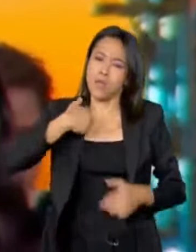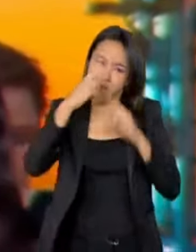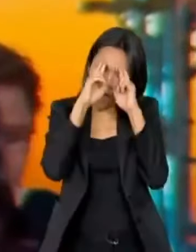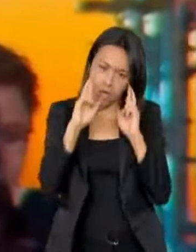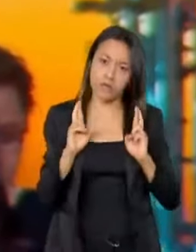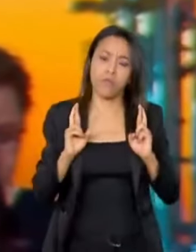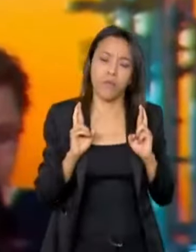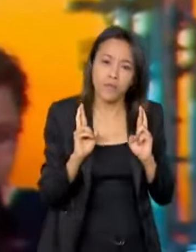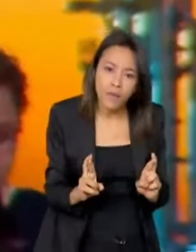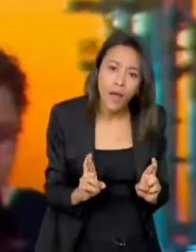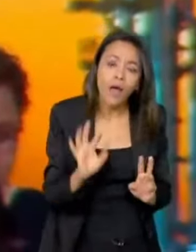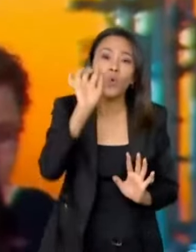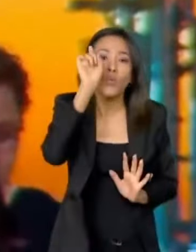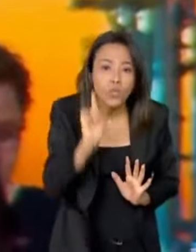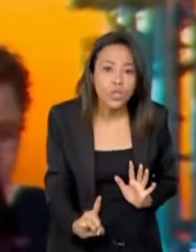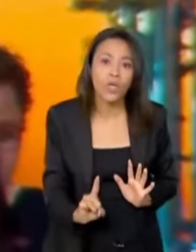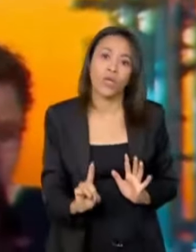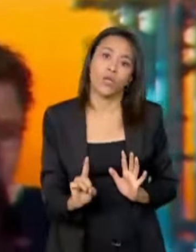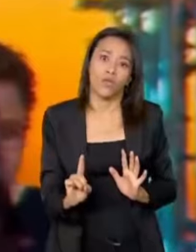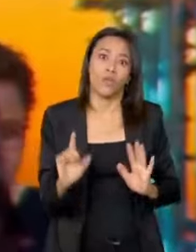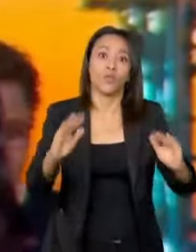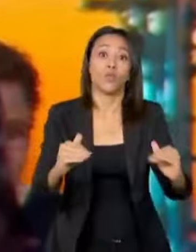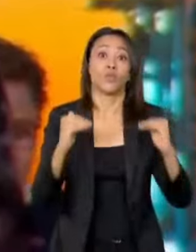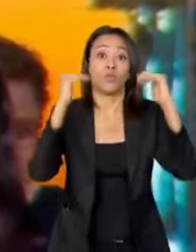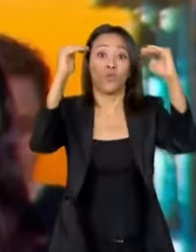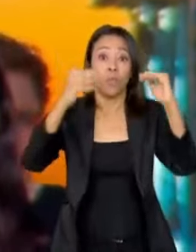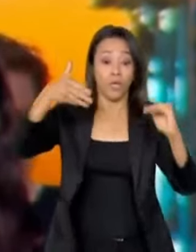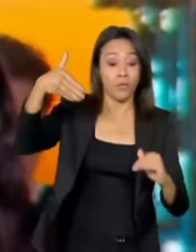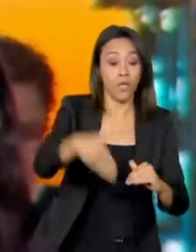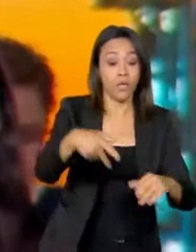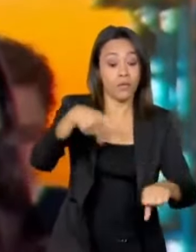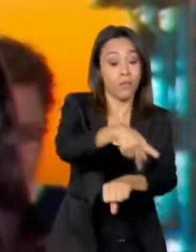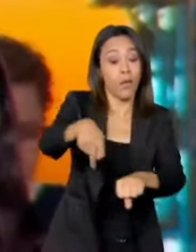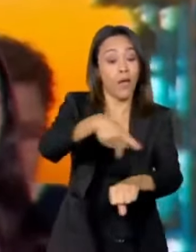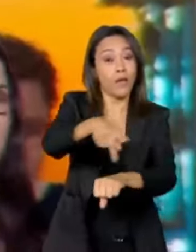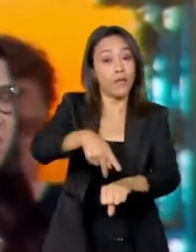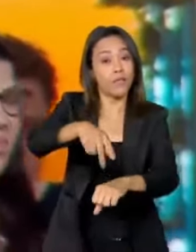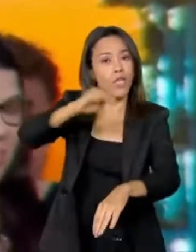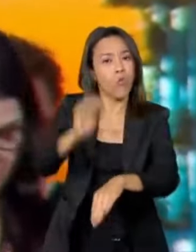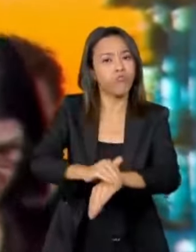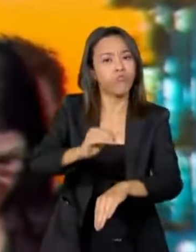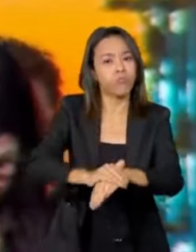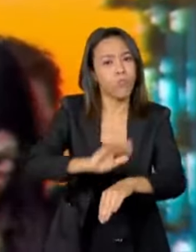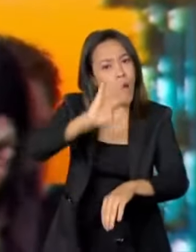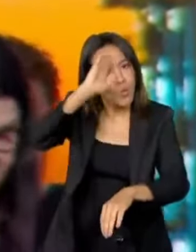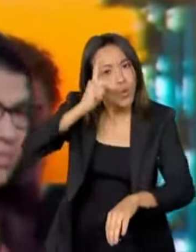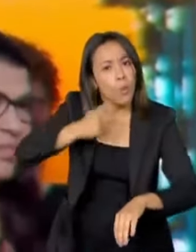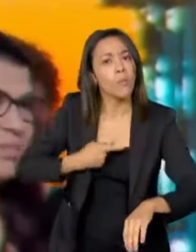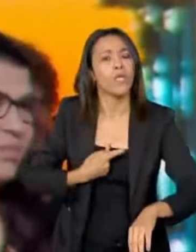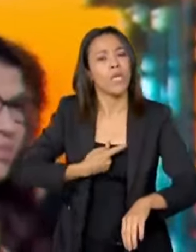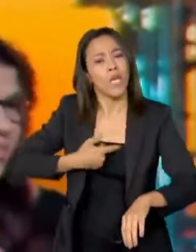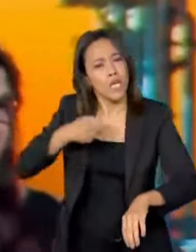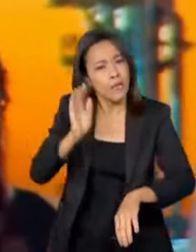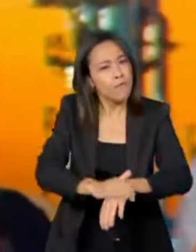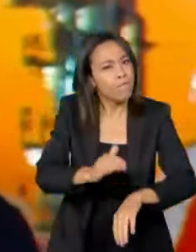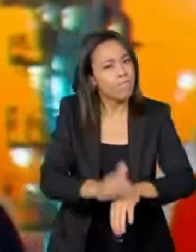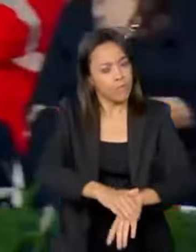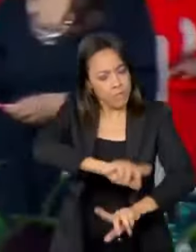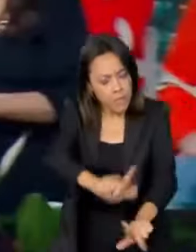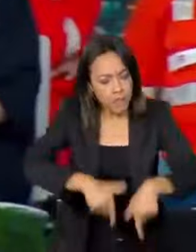respeitar o direito soberano desse país, ser dono do seu nariz, olhar para onde quer e fazer o que